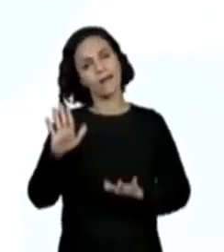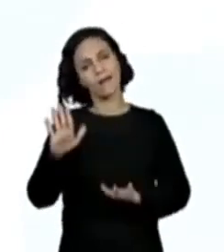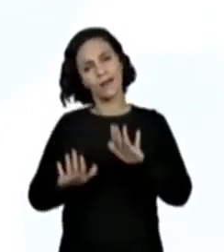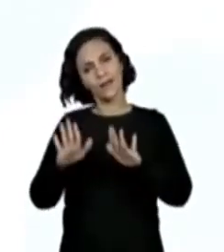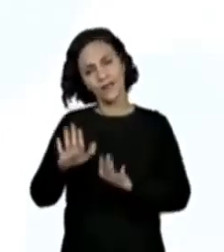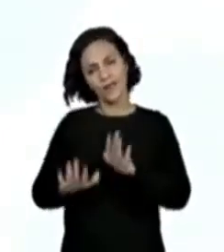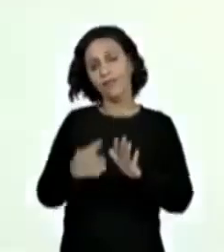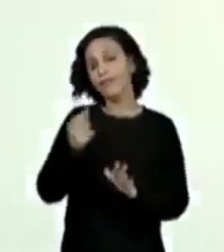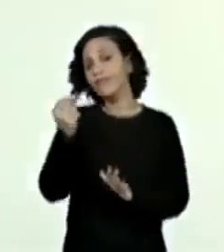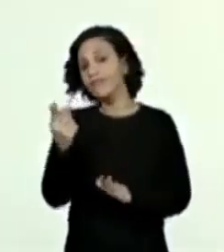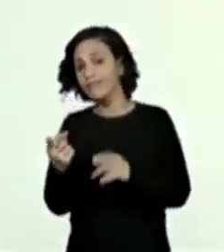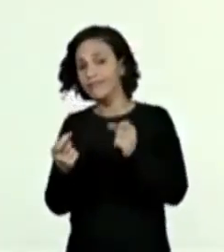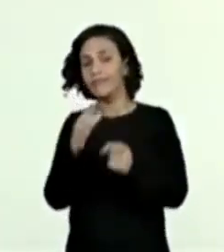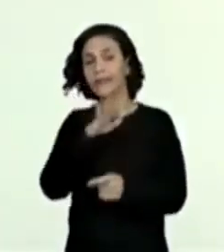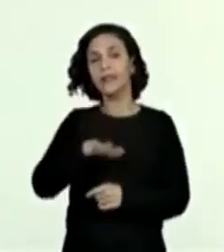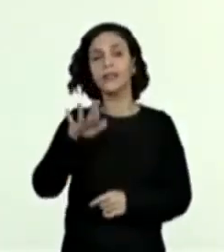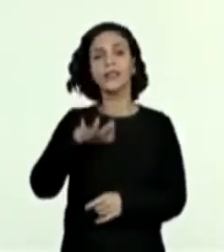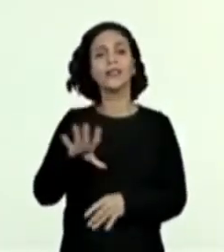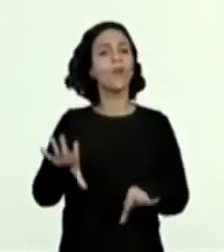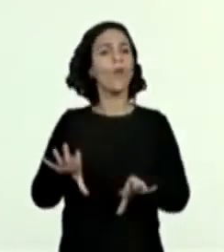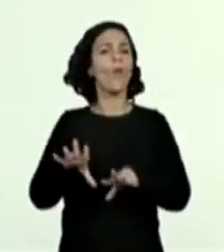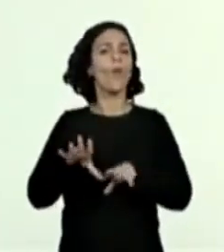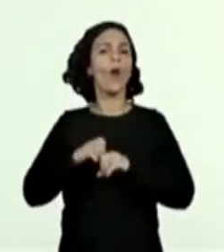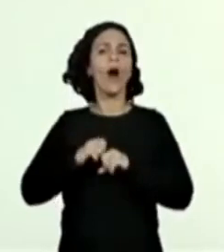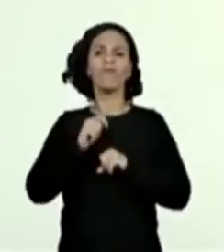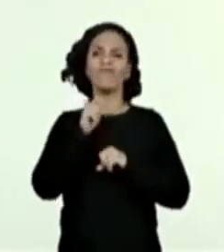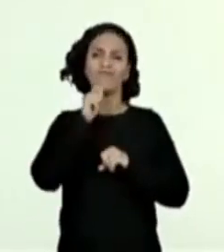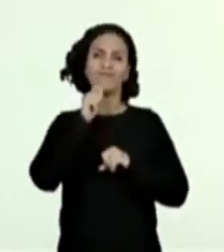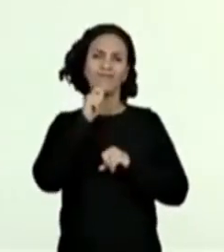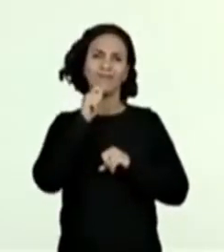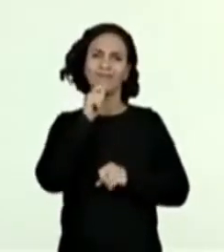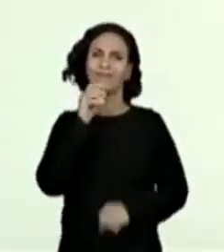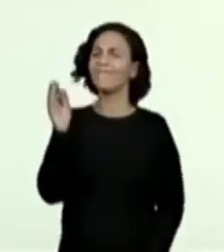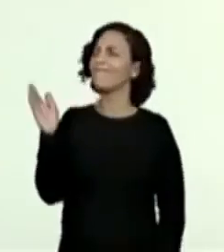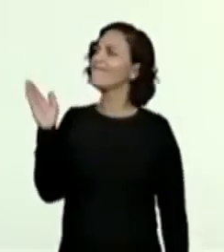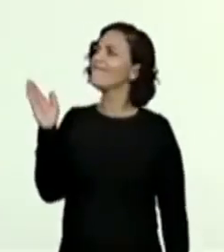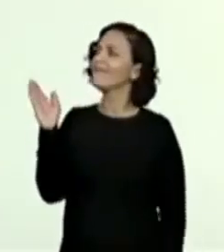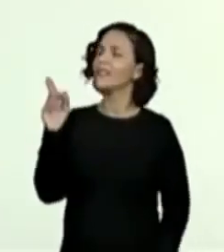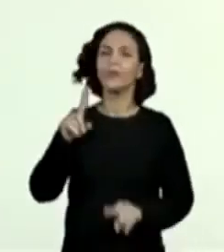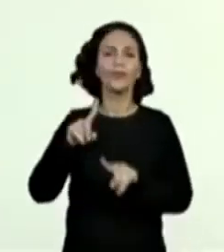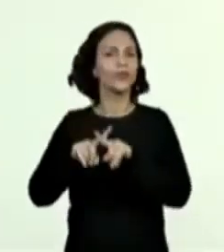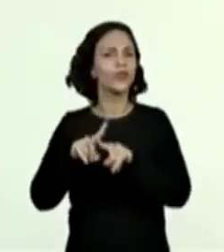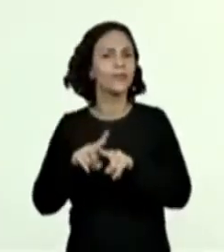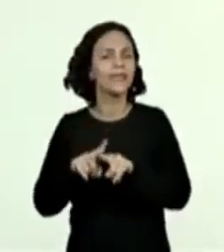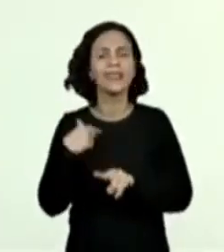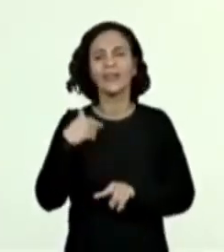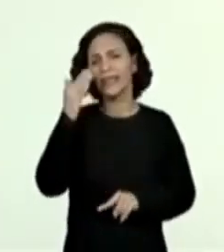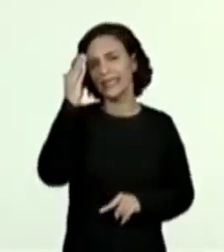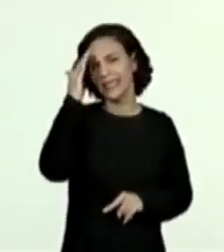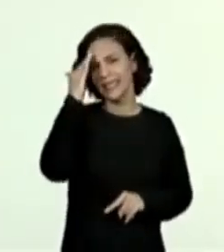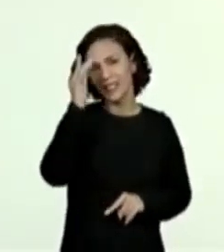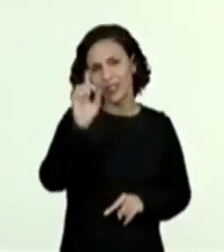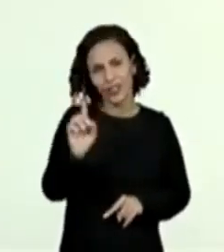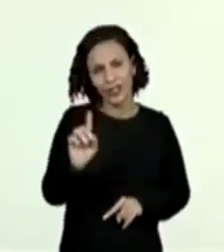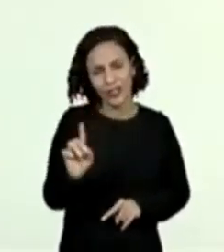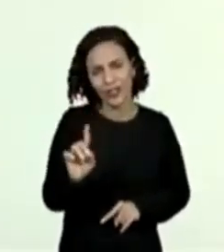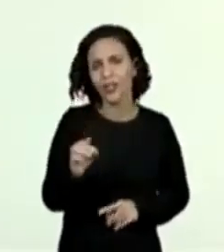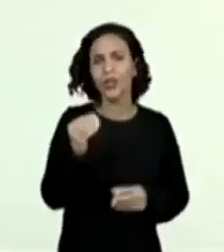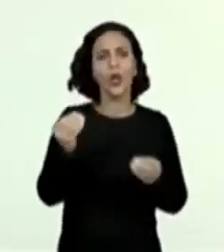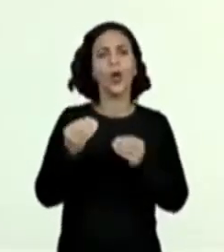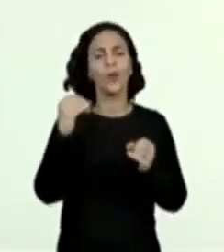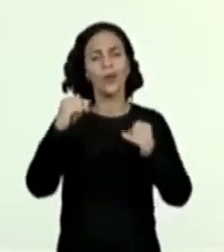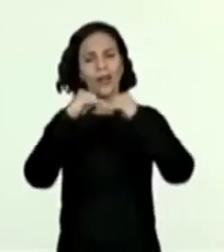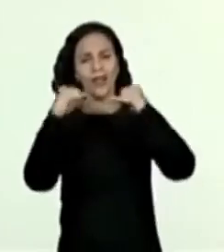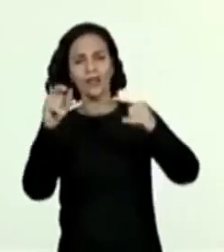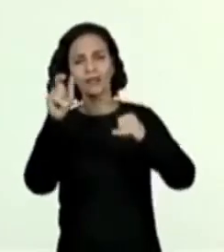algumas crianças que ainda não estão entendendo isso de multiplicar a linha pela coluna. De